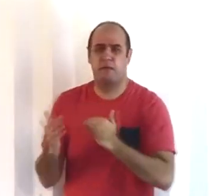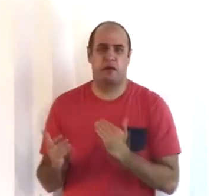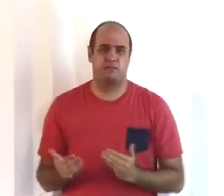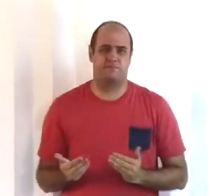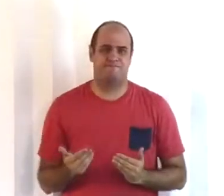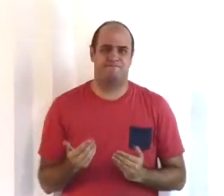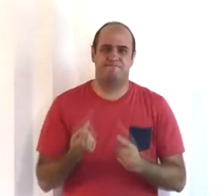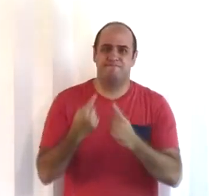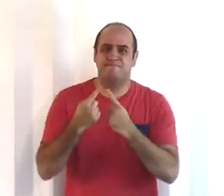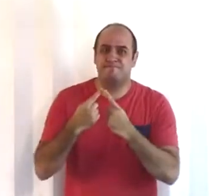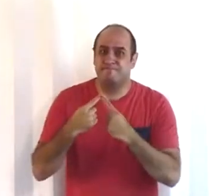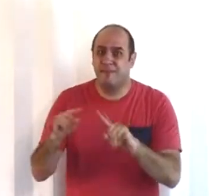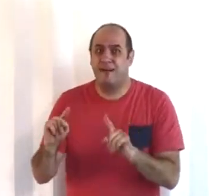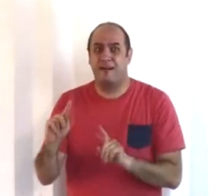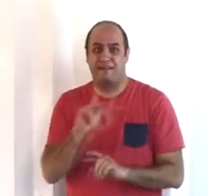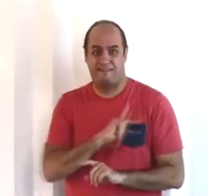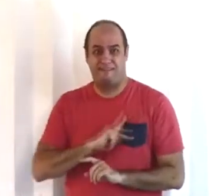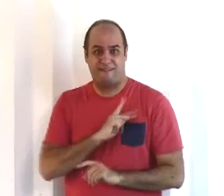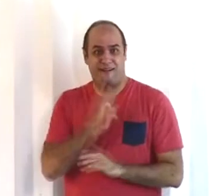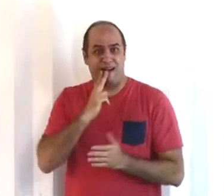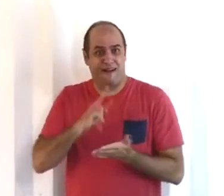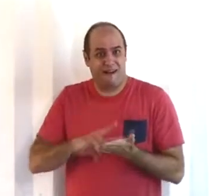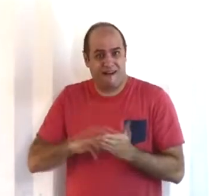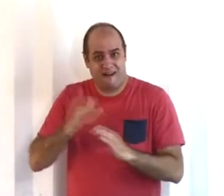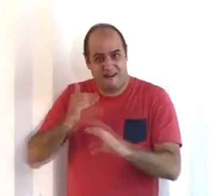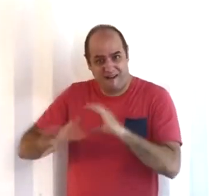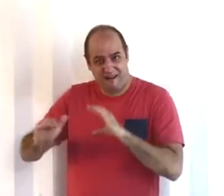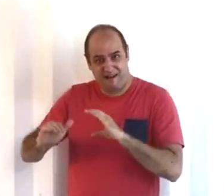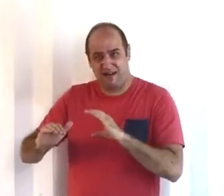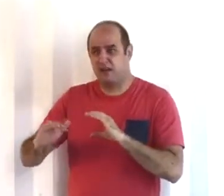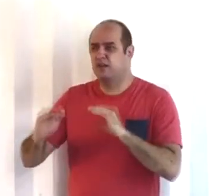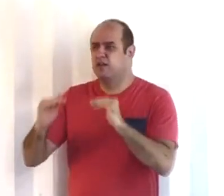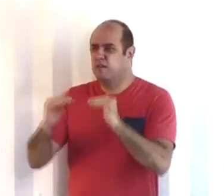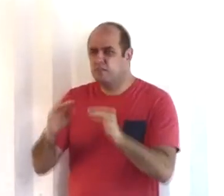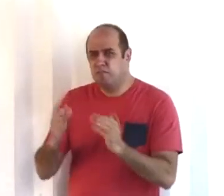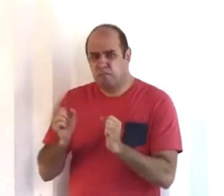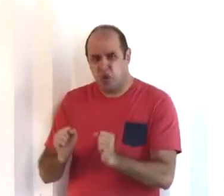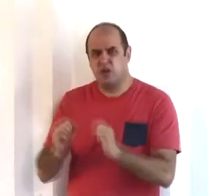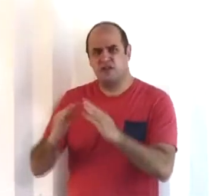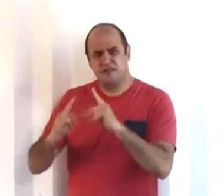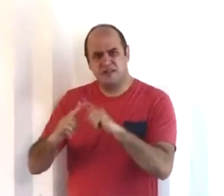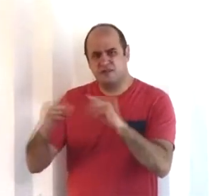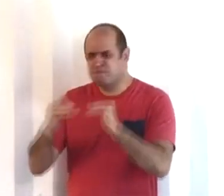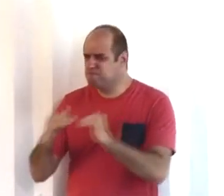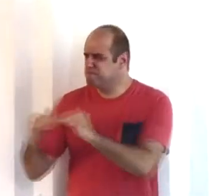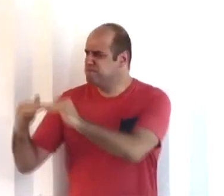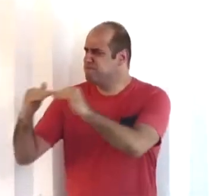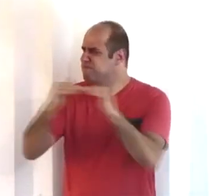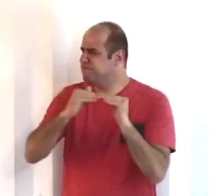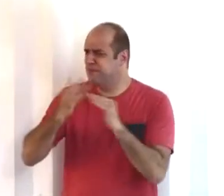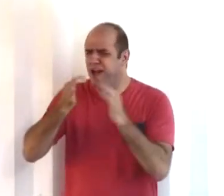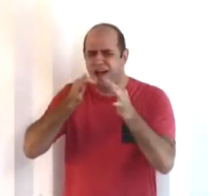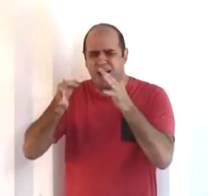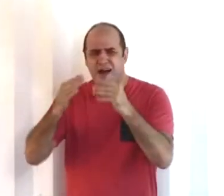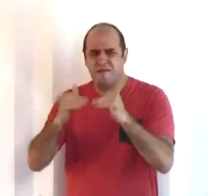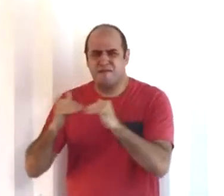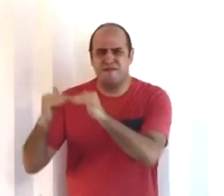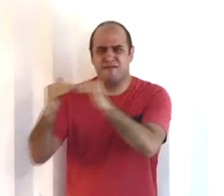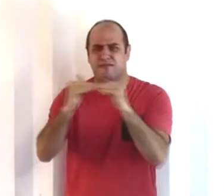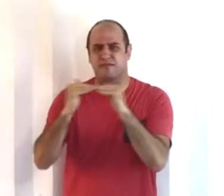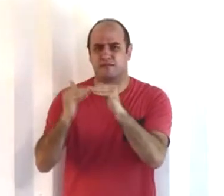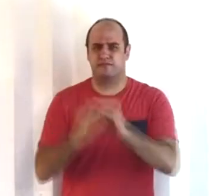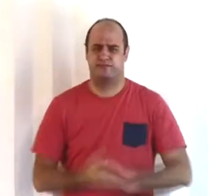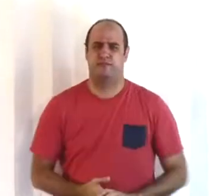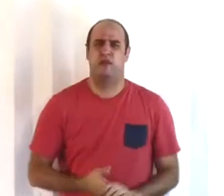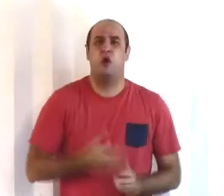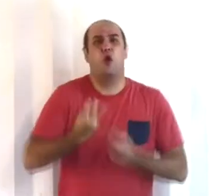a diminuição da discórdia na igreja. Meus irmãos, só tem um jeito de diminuir discórdias na igreja, é quando